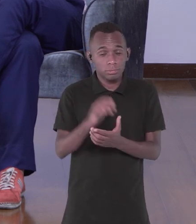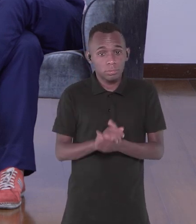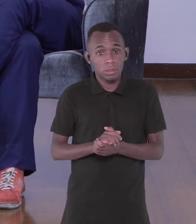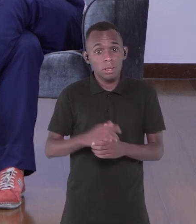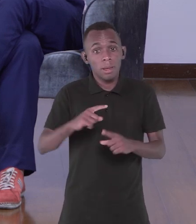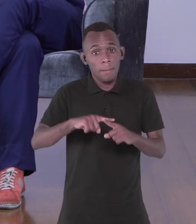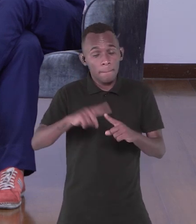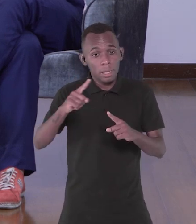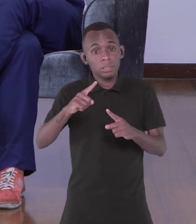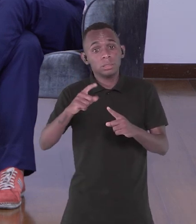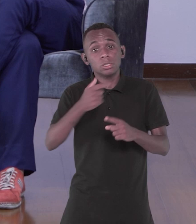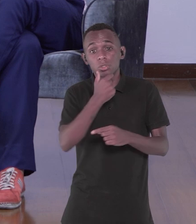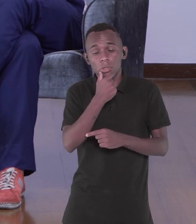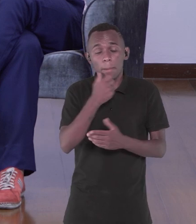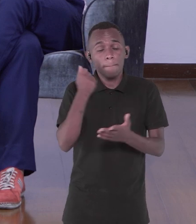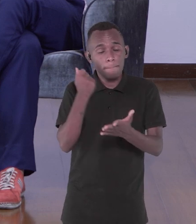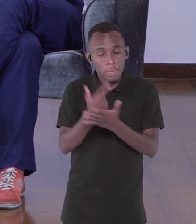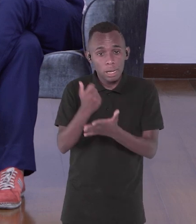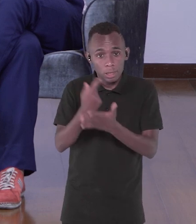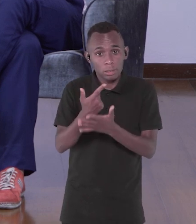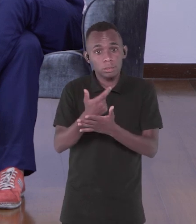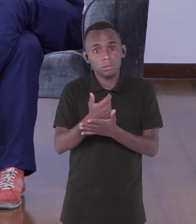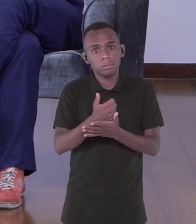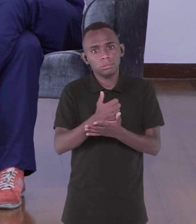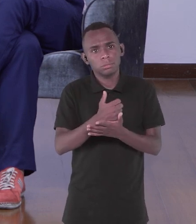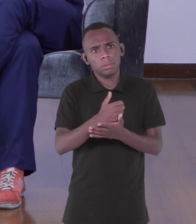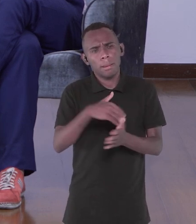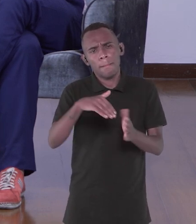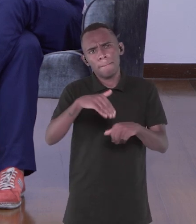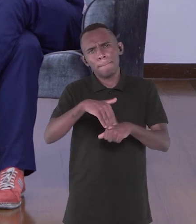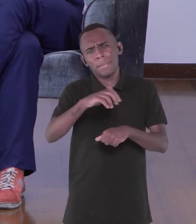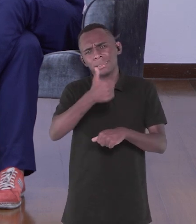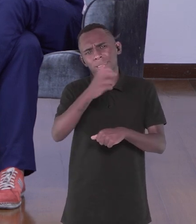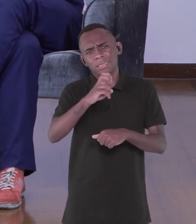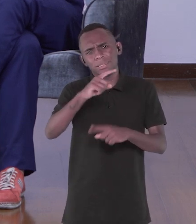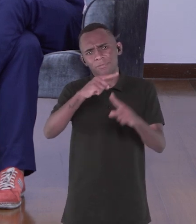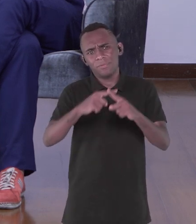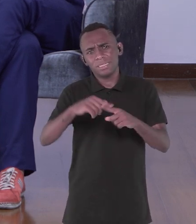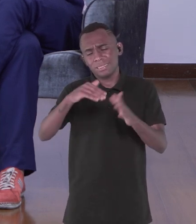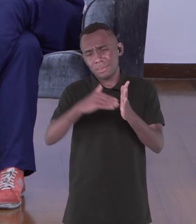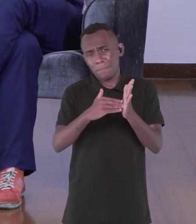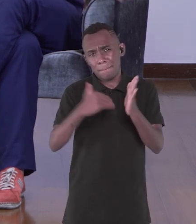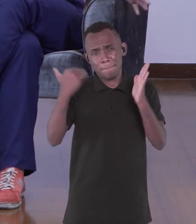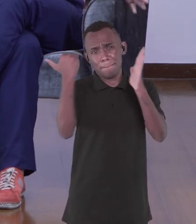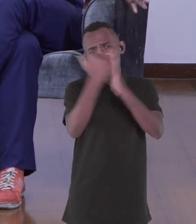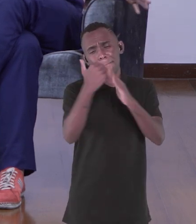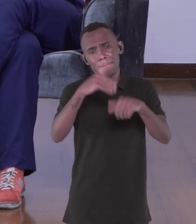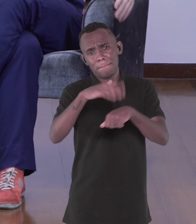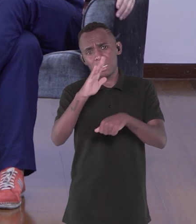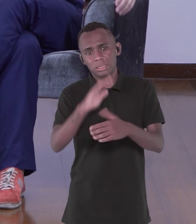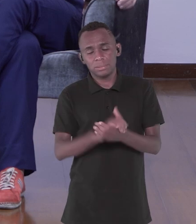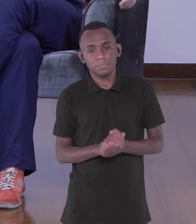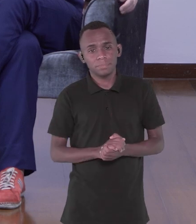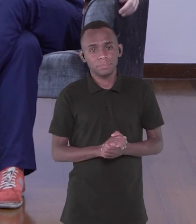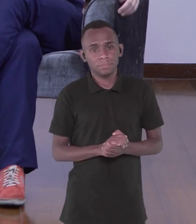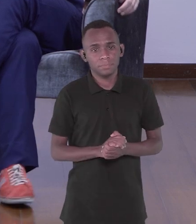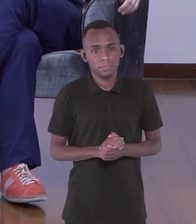Só que os Estados Unidos paga mais de 15 vezes o que o Brasil paga. Então, em termos proporcionais, o Brasil tem a maior dívida.